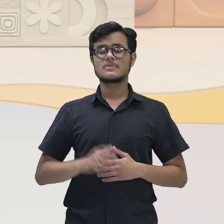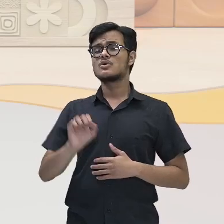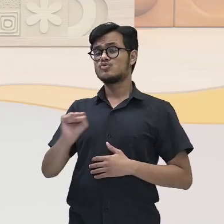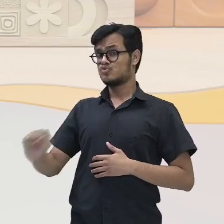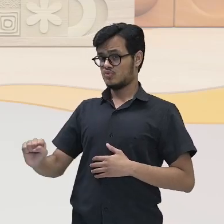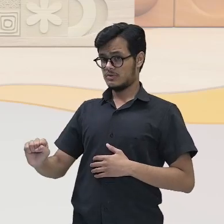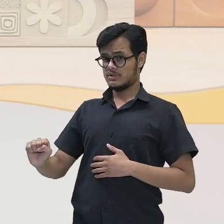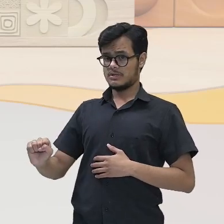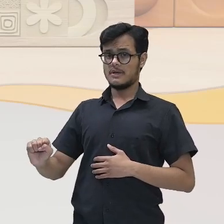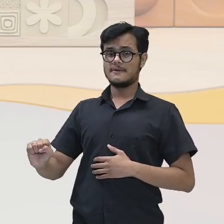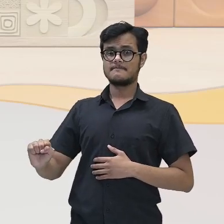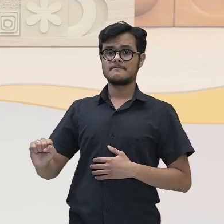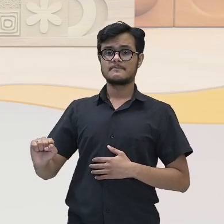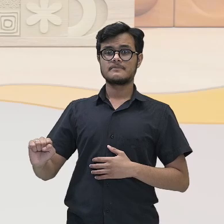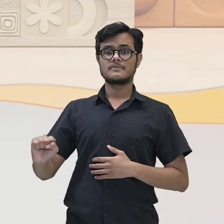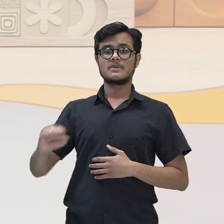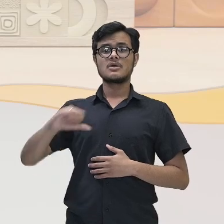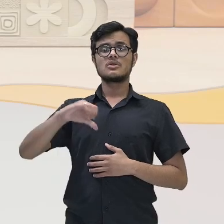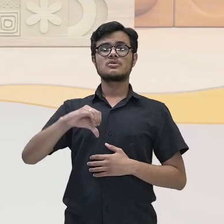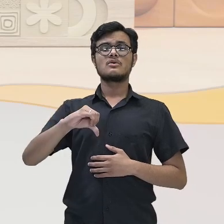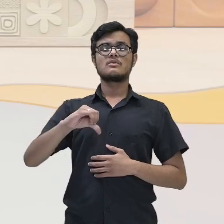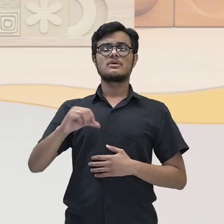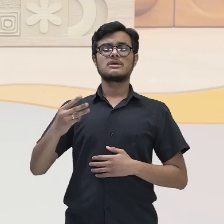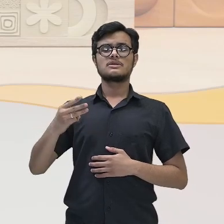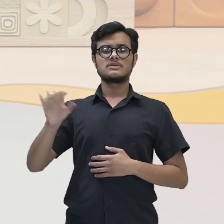na região sudeste. A gente tem aí